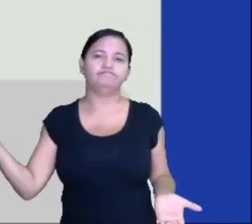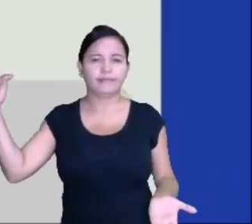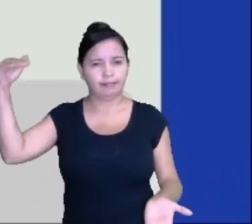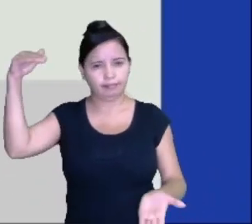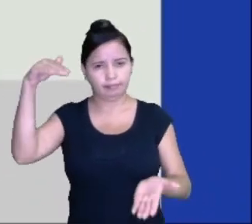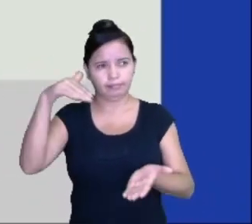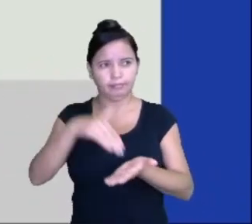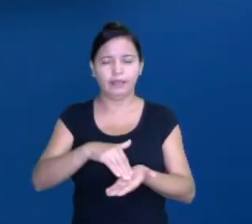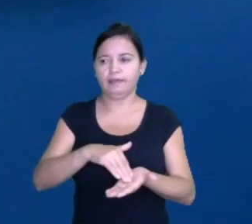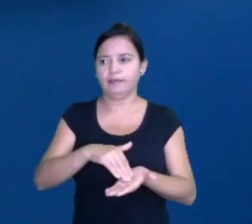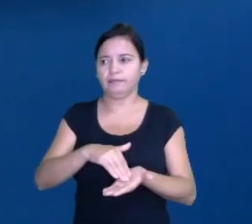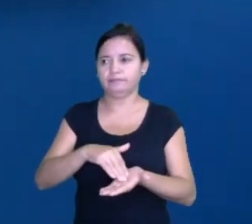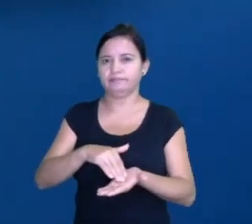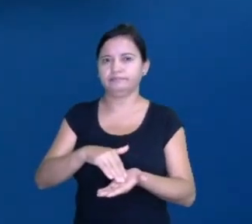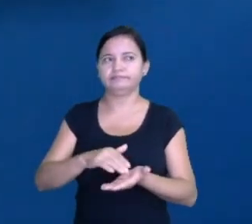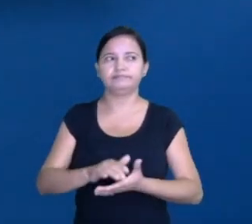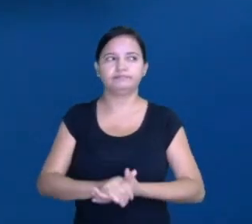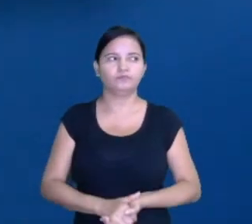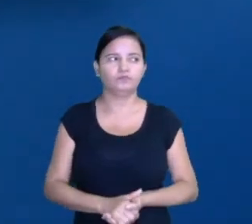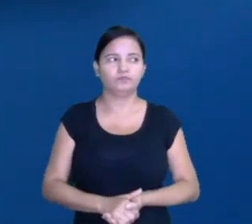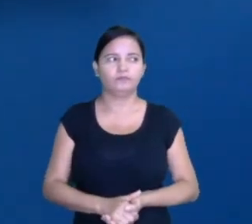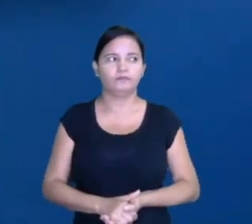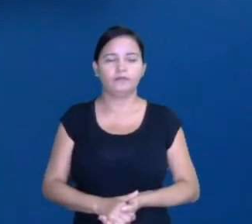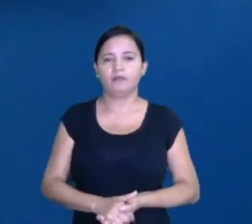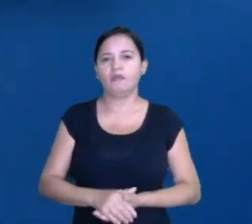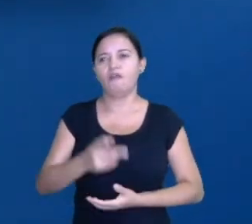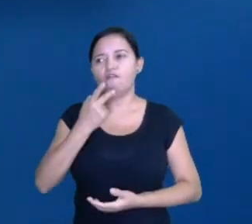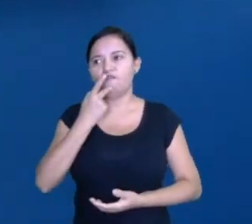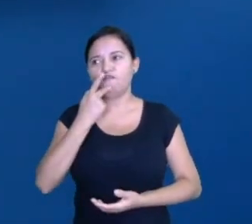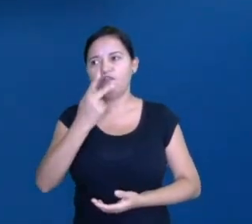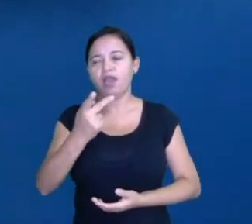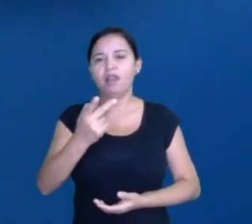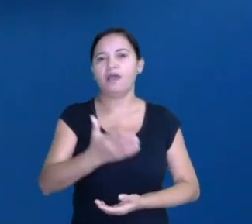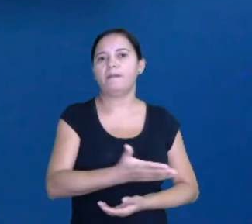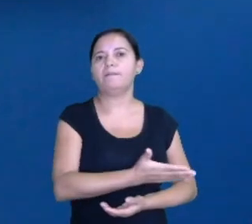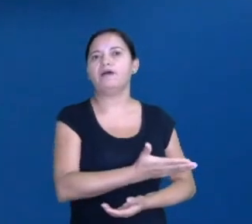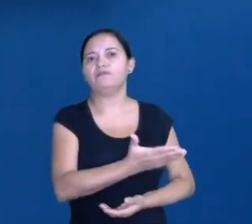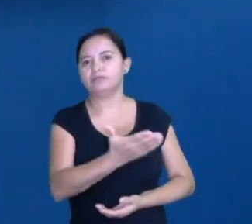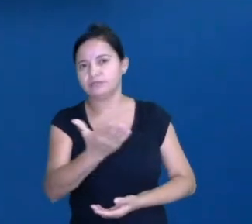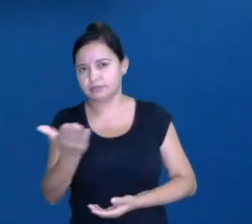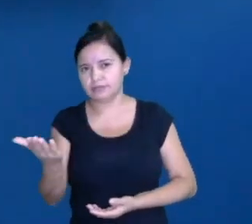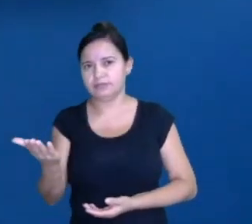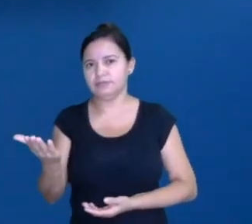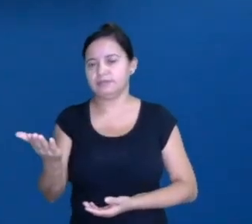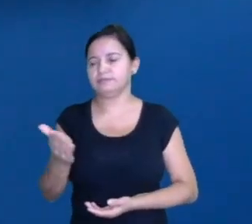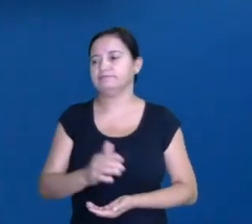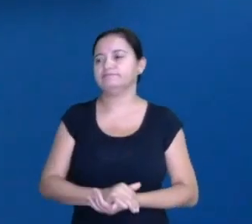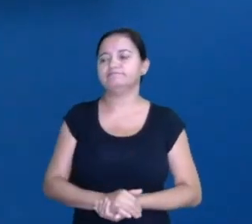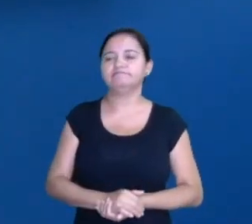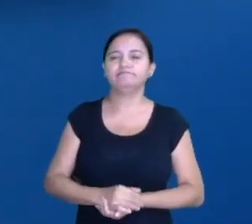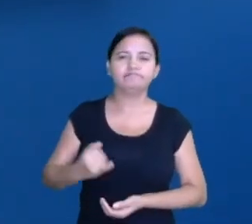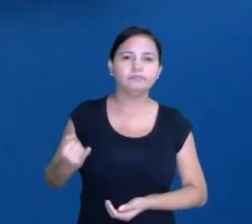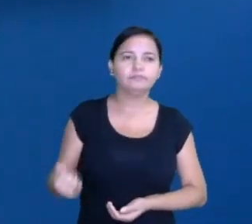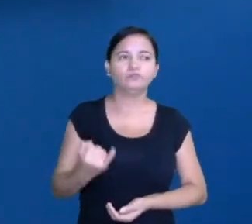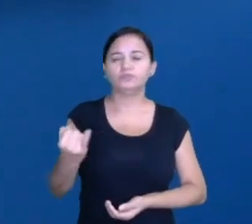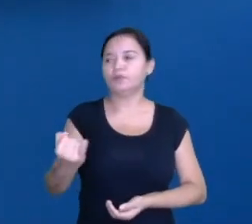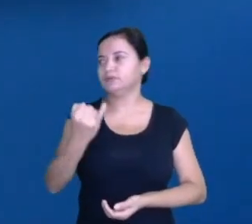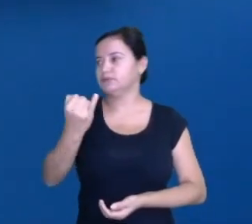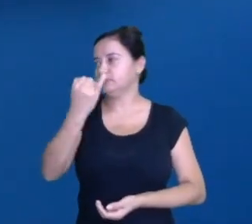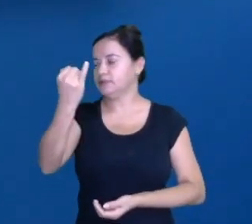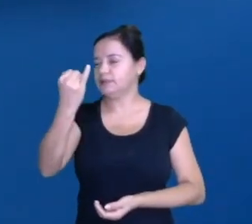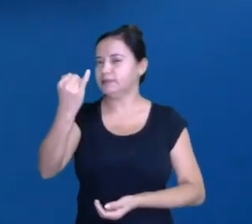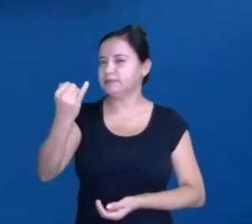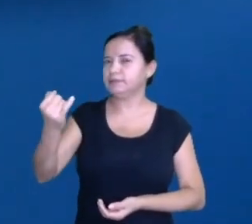Então, produção, volta aqui para mim. Então, eu já gostaria de registrar com letras garrafais, gente, como é importante a gente